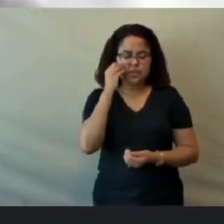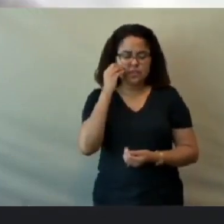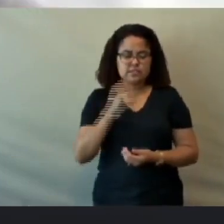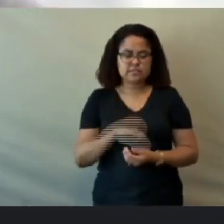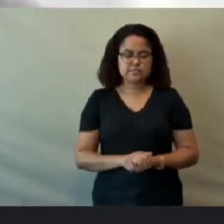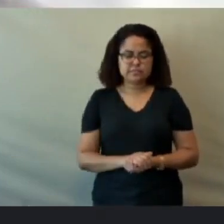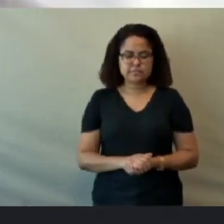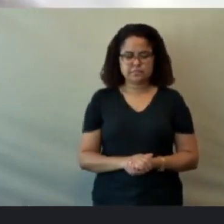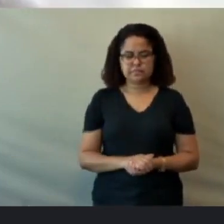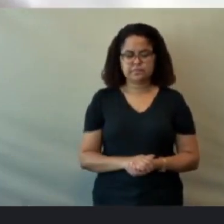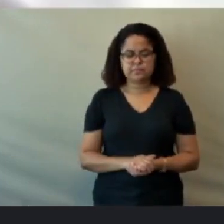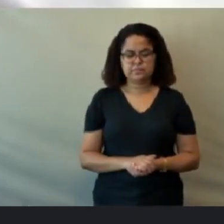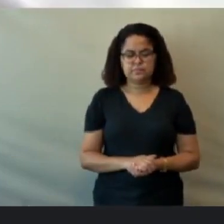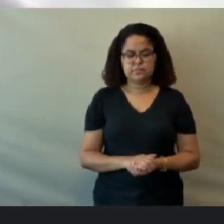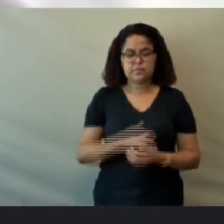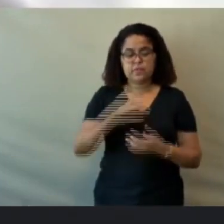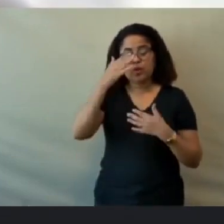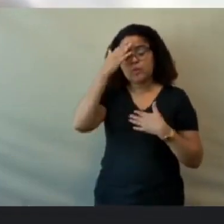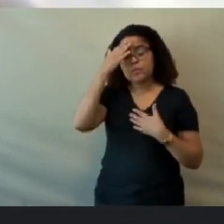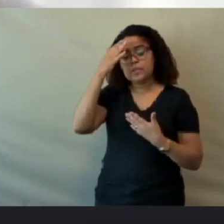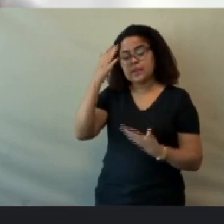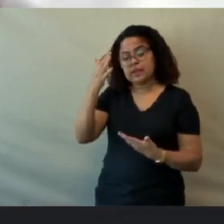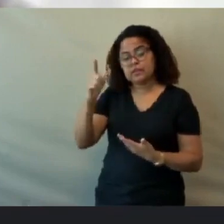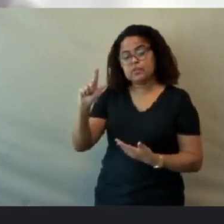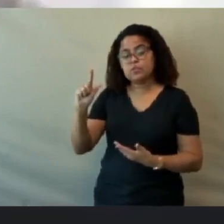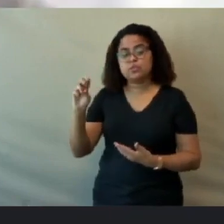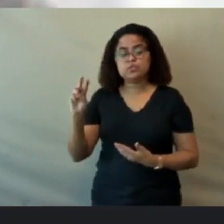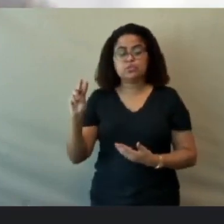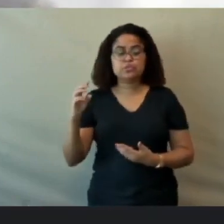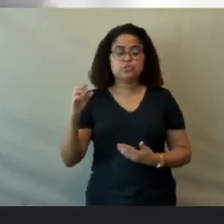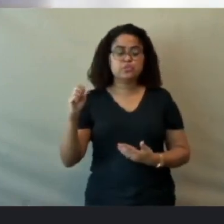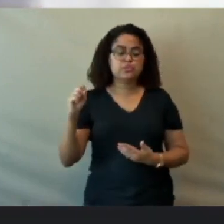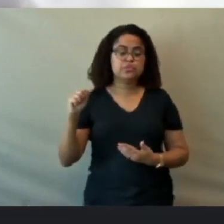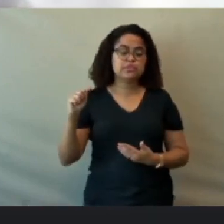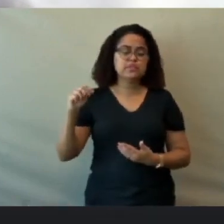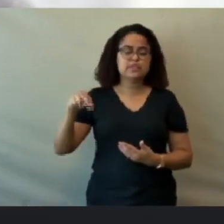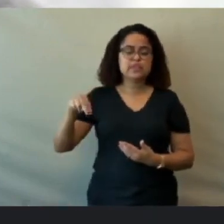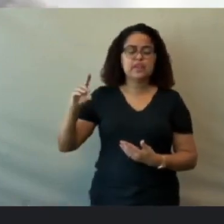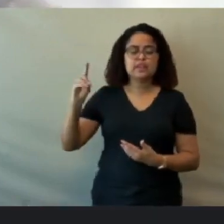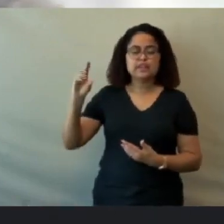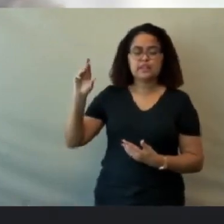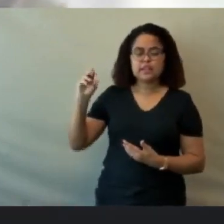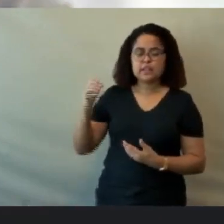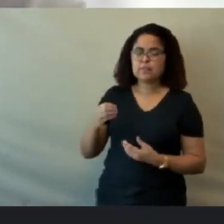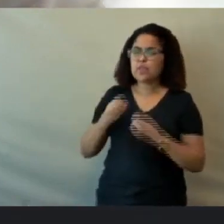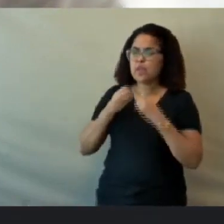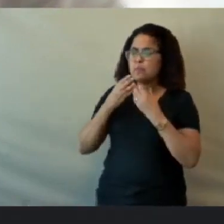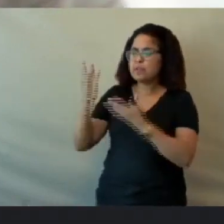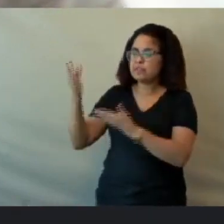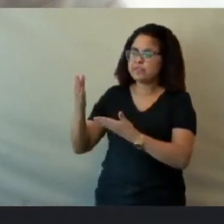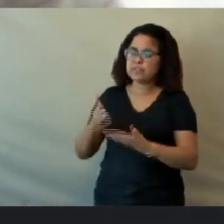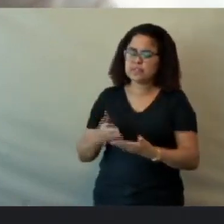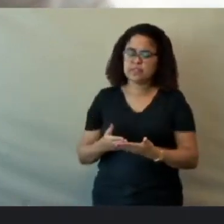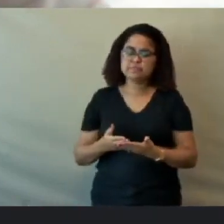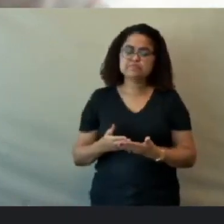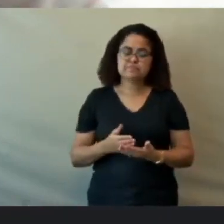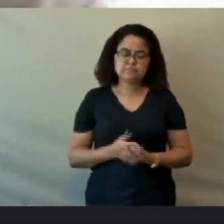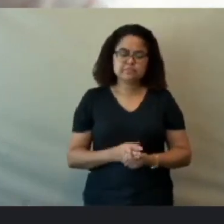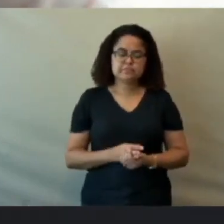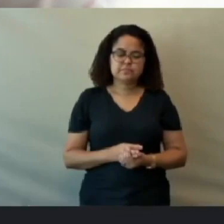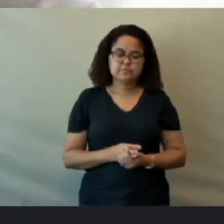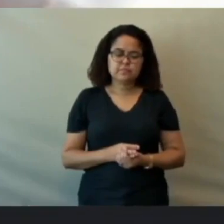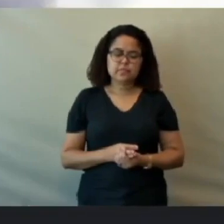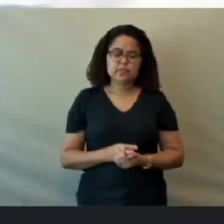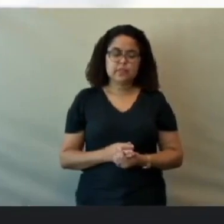obrigada Luçanda obrigada vereador obrigada Patrícia seja bem-vinda que estão presentes aqui eu queria dizer que essa